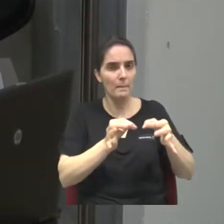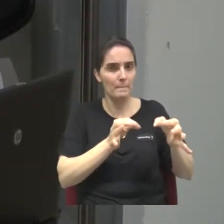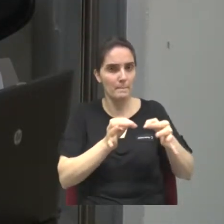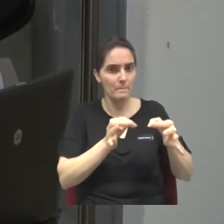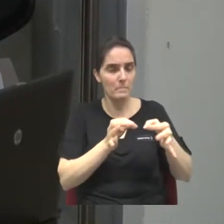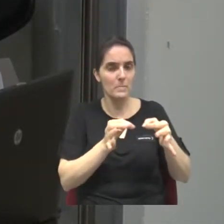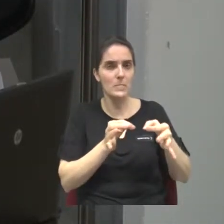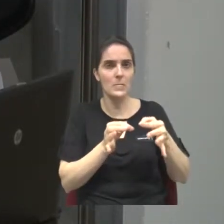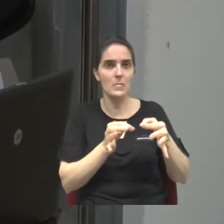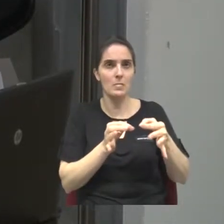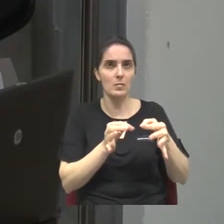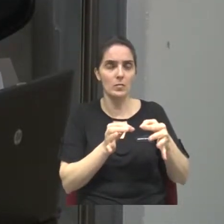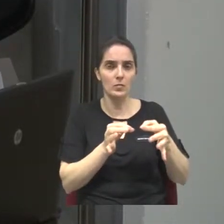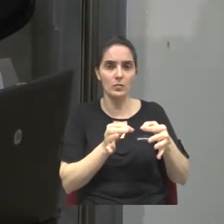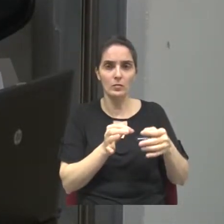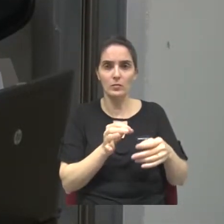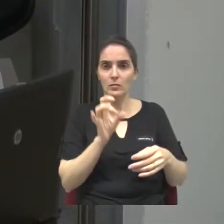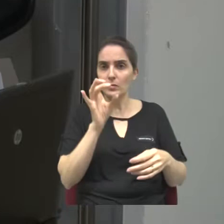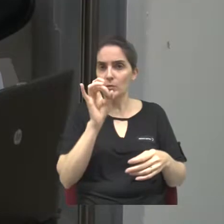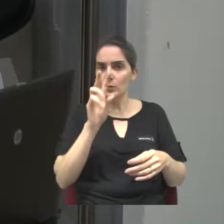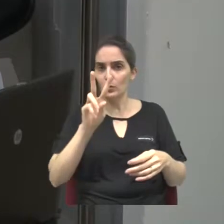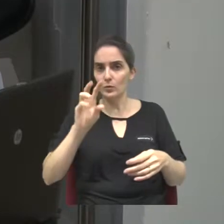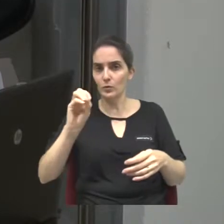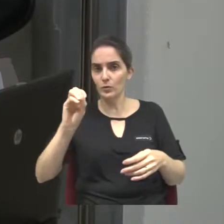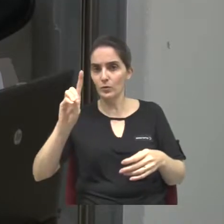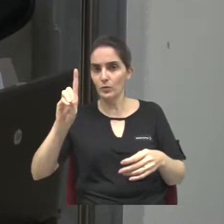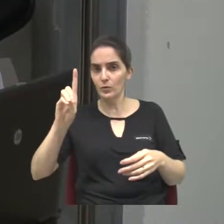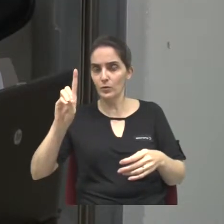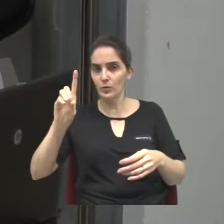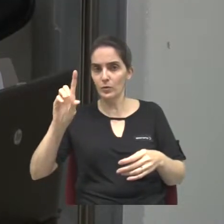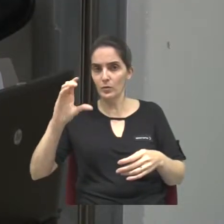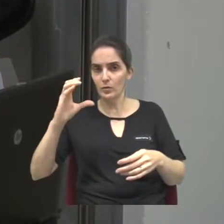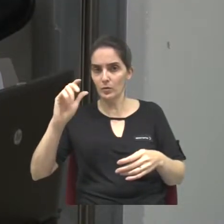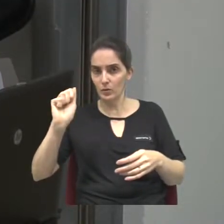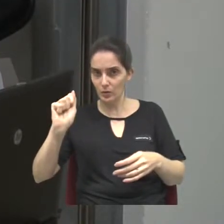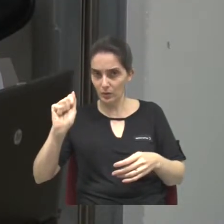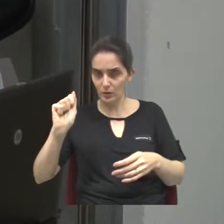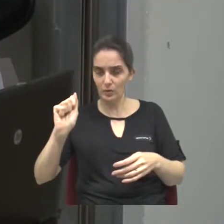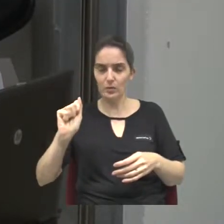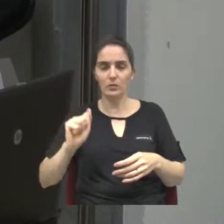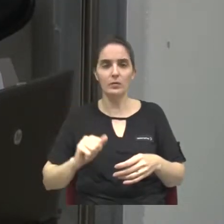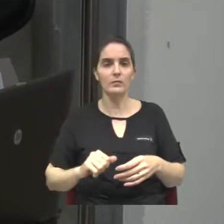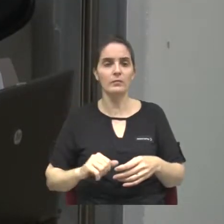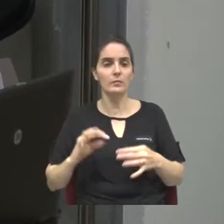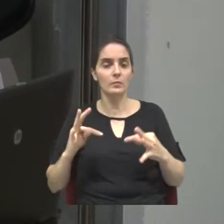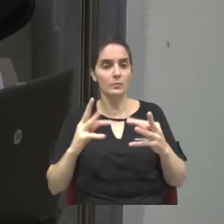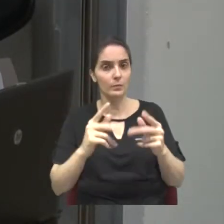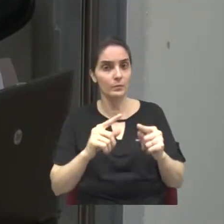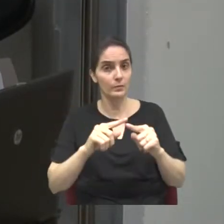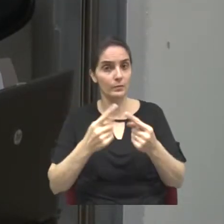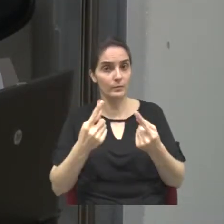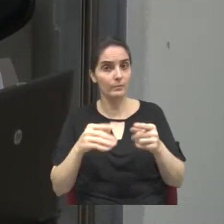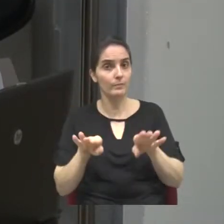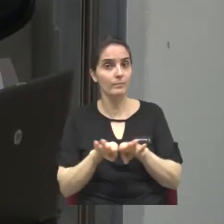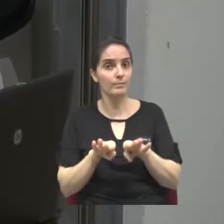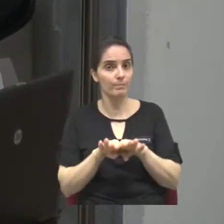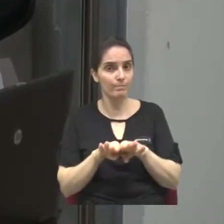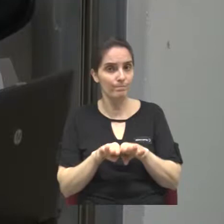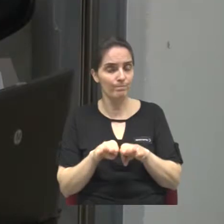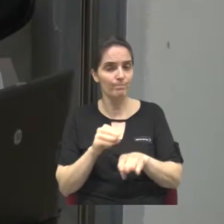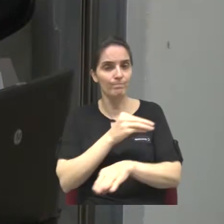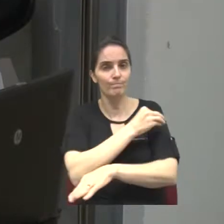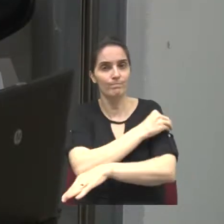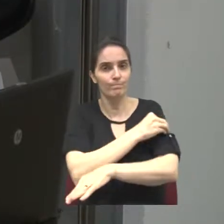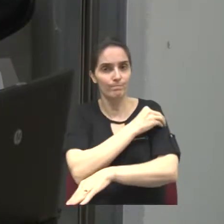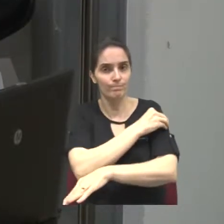não só com vodka, não só com as bebidas destiladas de uma forma geral, mas inclusive usando álcool. Então,